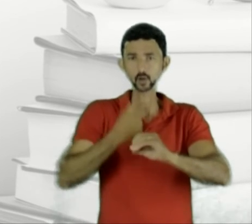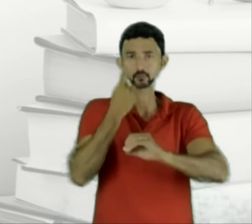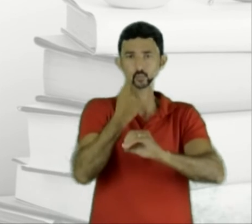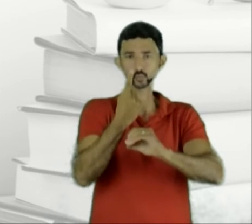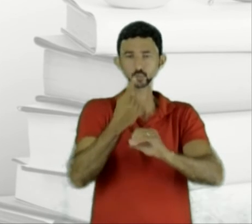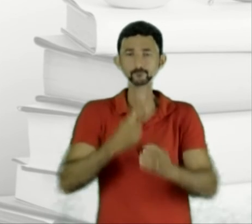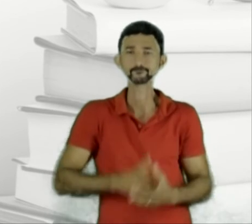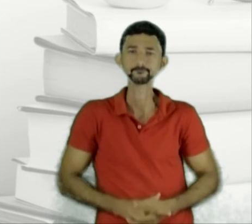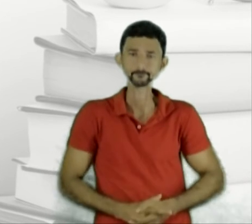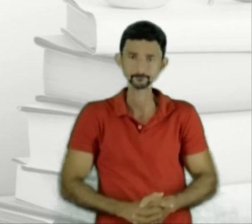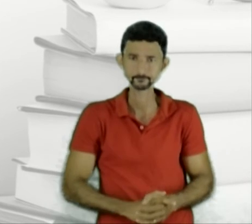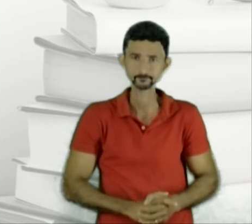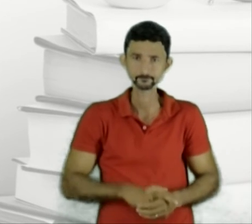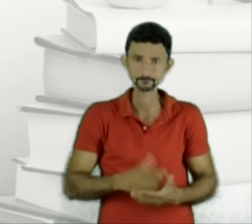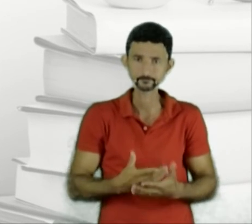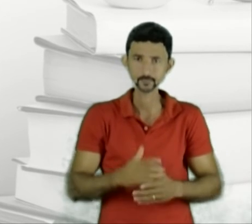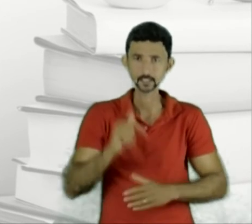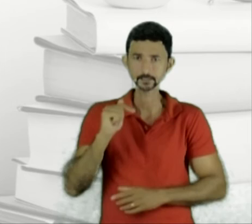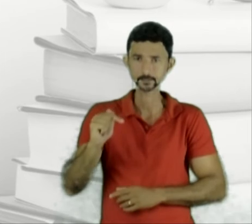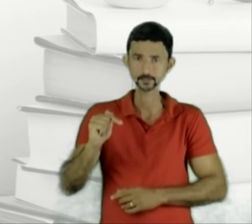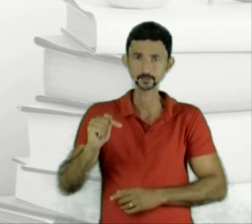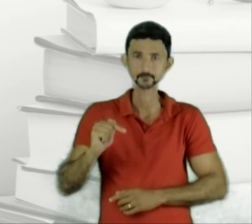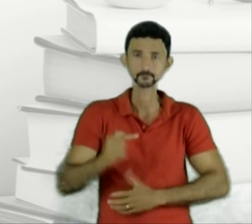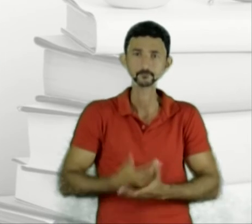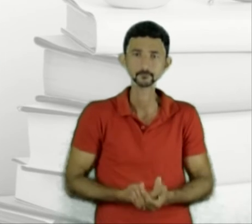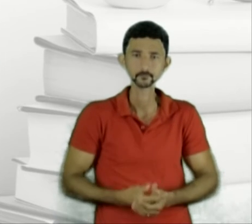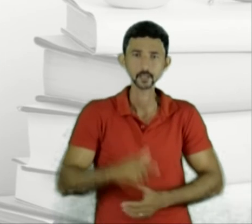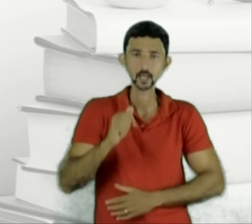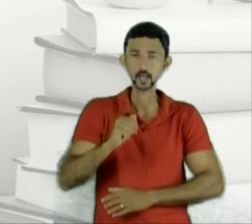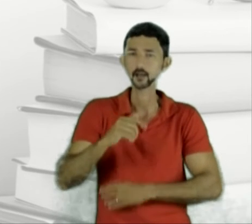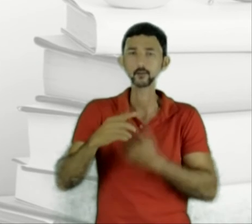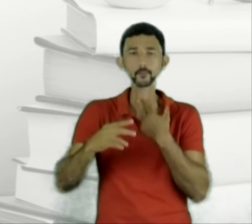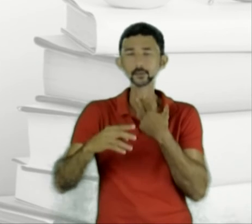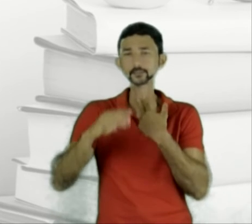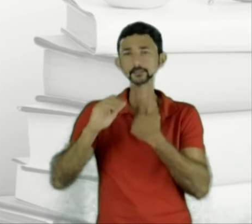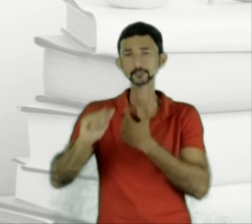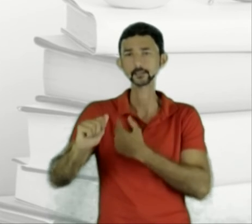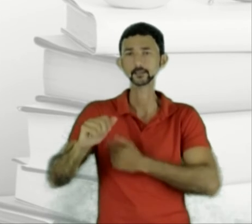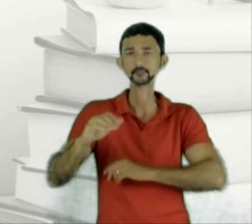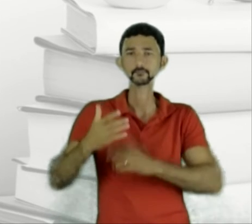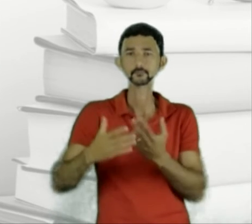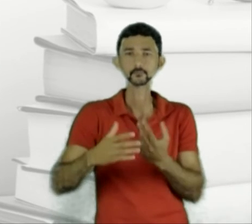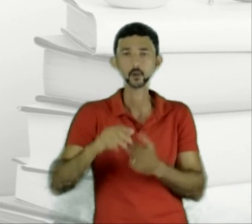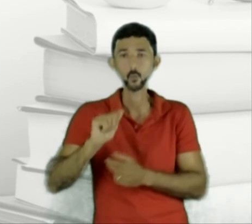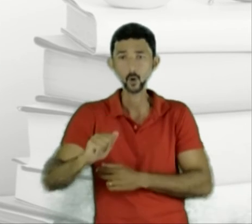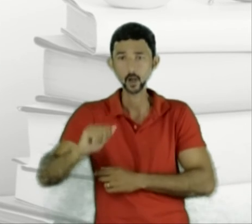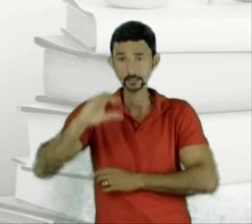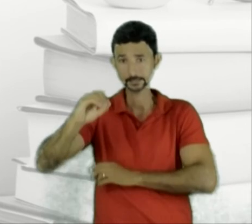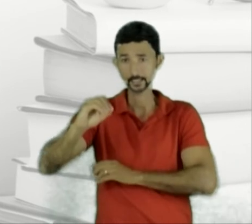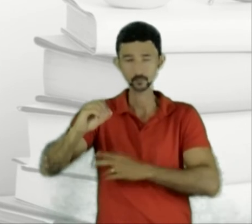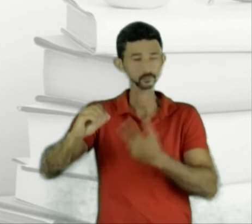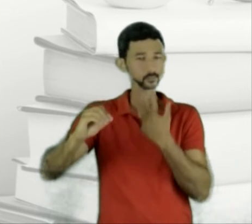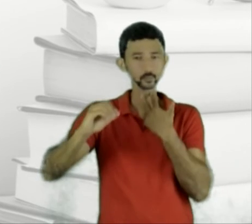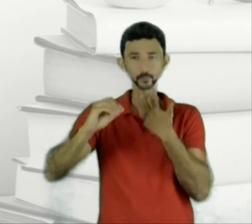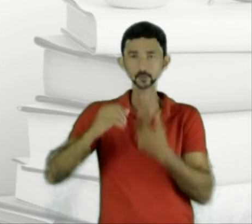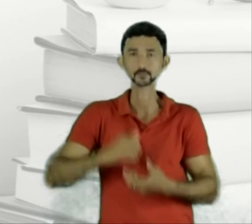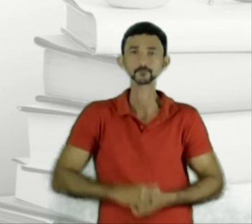temos que isso dá 7, já que o a não pode ser 0, né? Porque ele aparece no divisor ali.